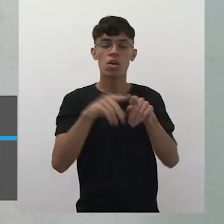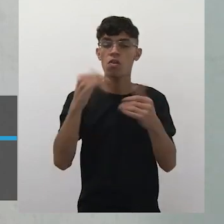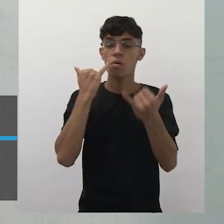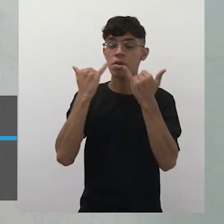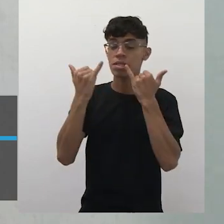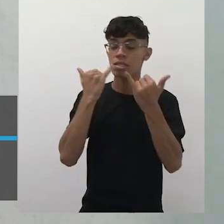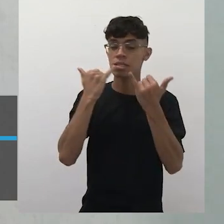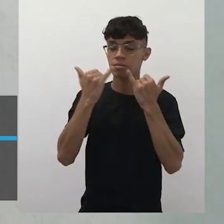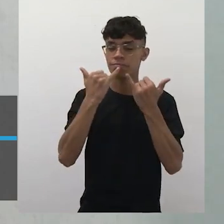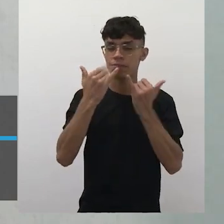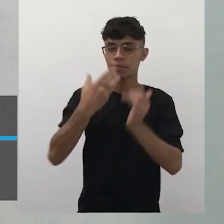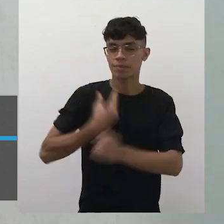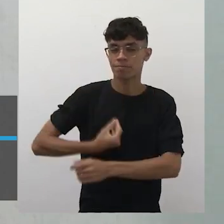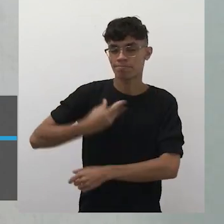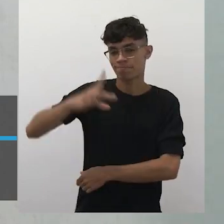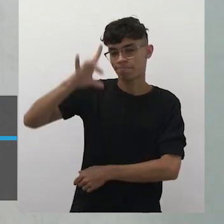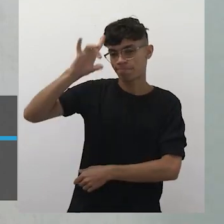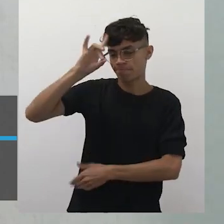realidade.